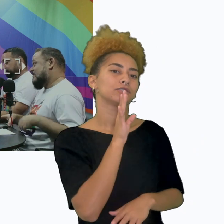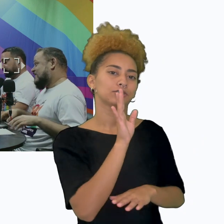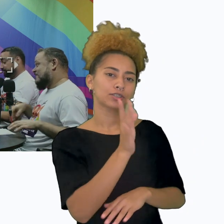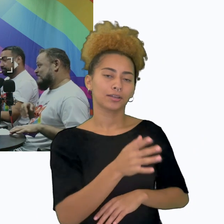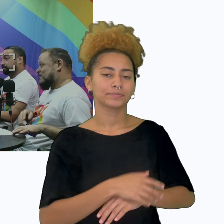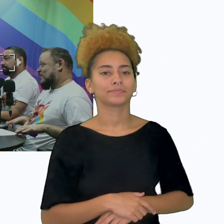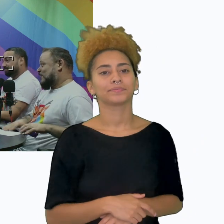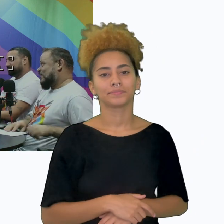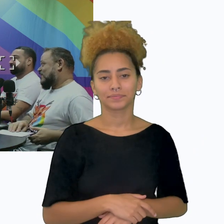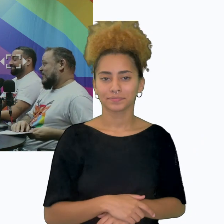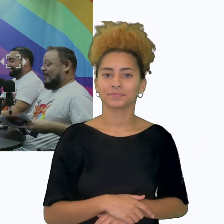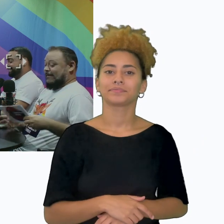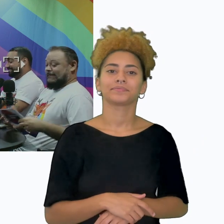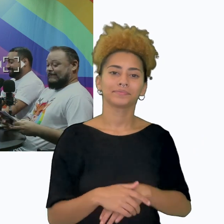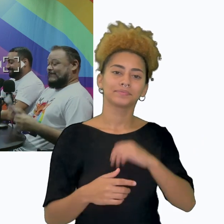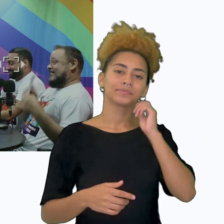já sabia.